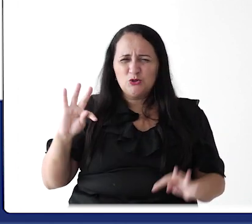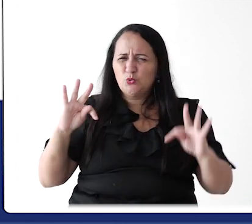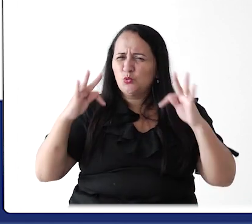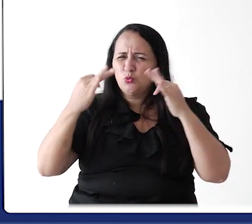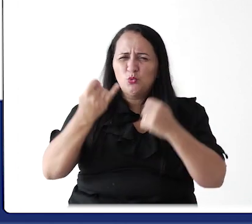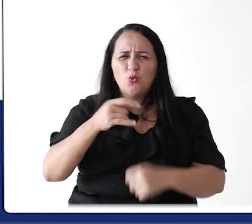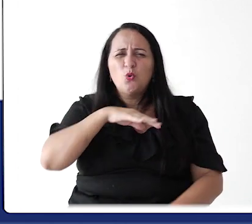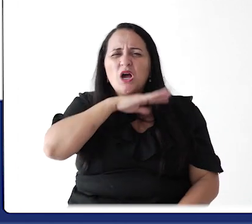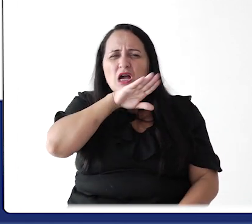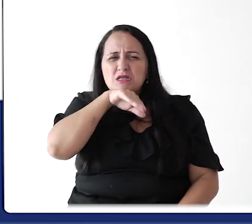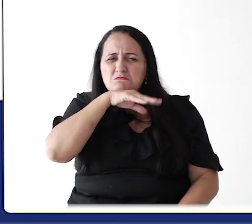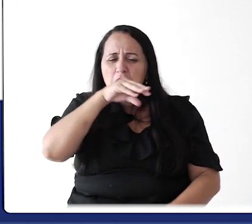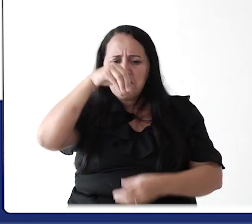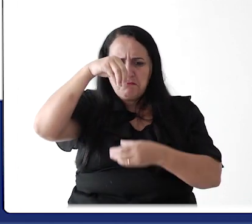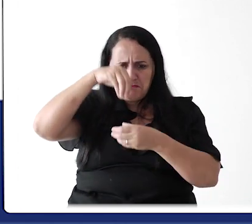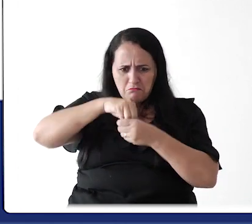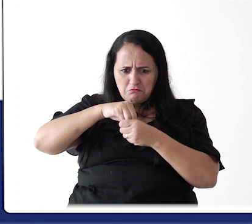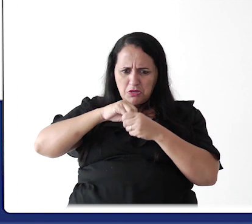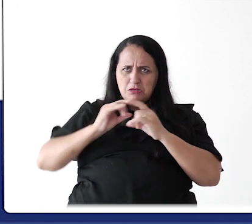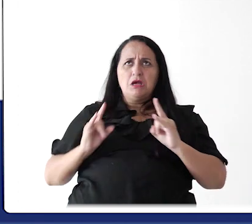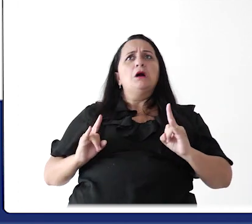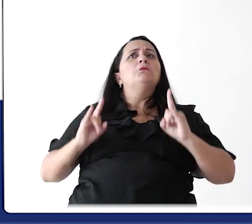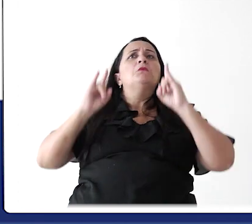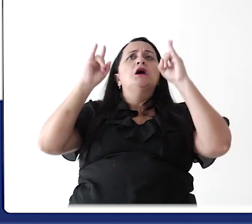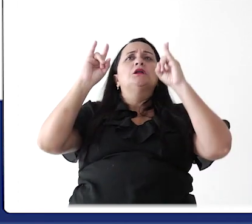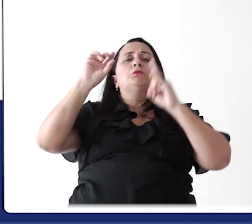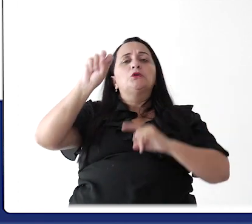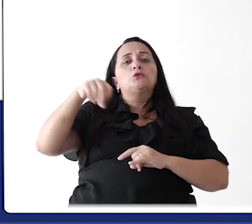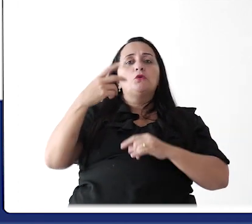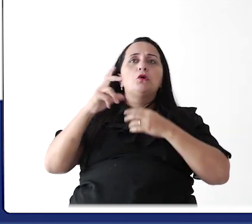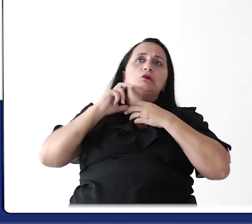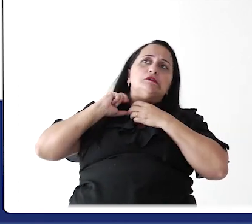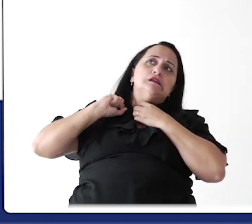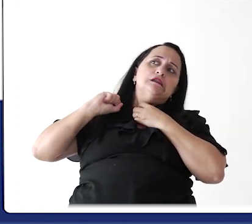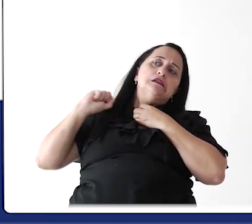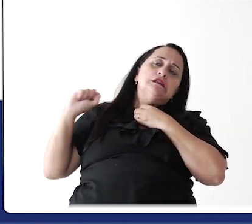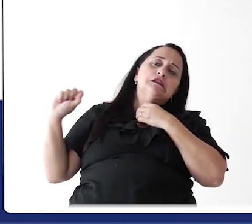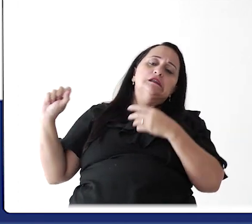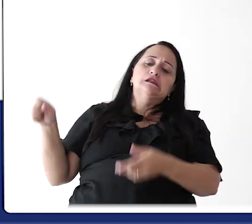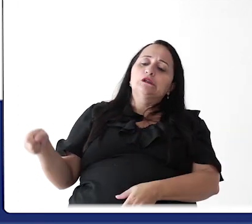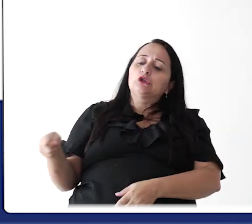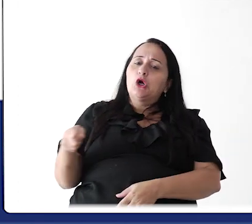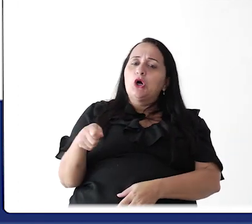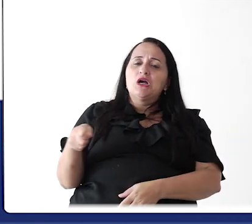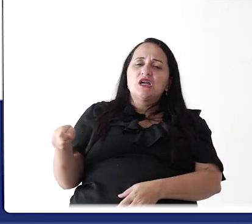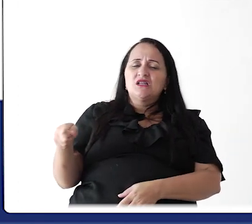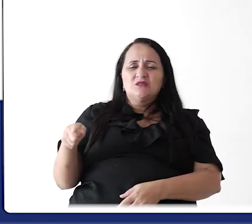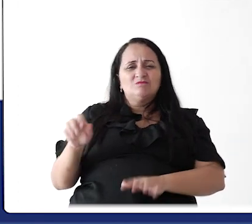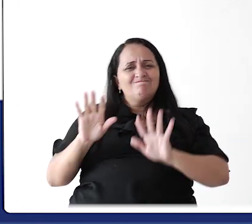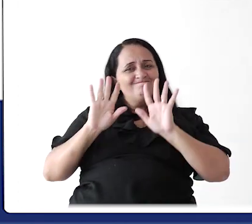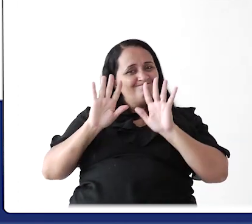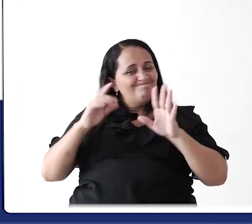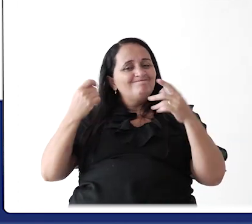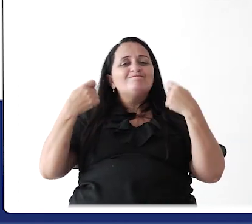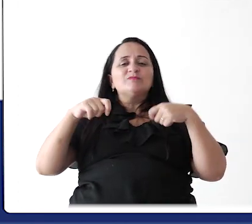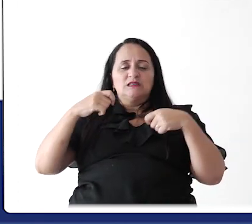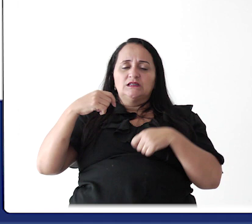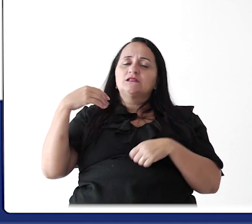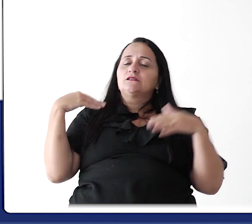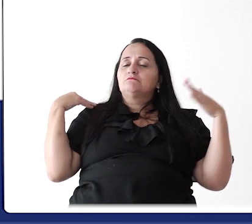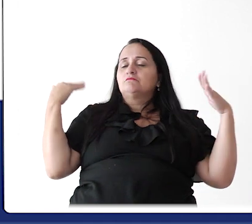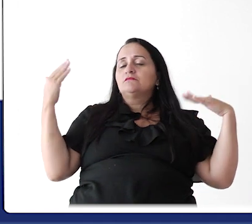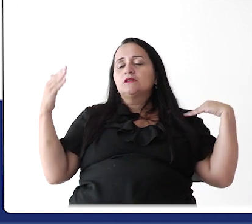ou acorrentado precisam sair para um passeio pelo menos uma vez por dia. No caso dos cães, além de